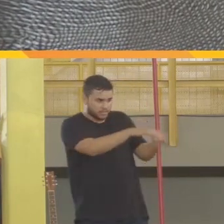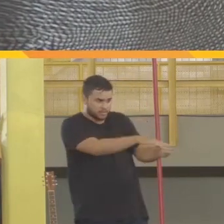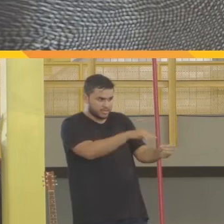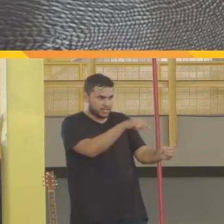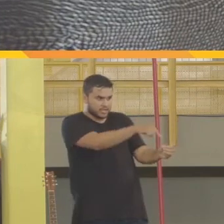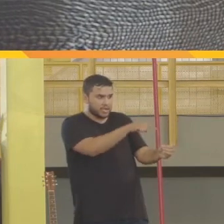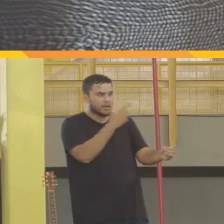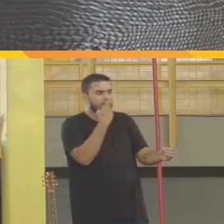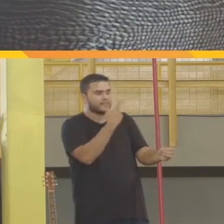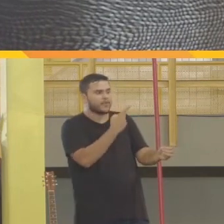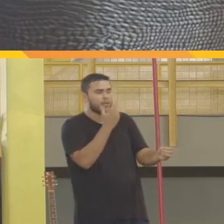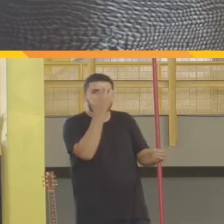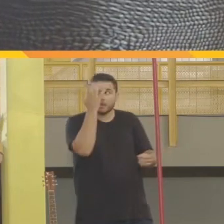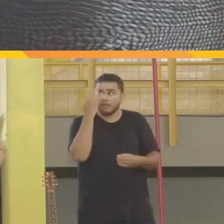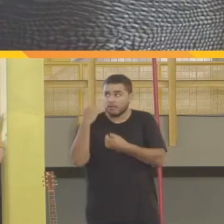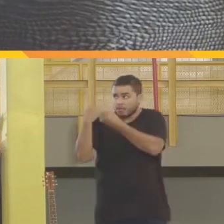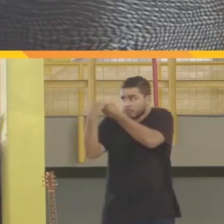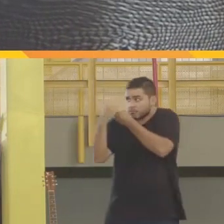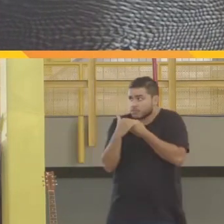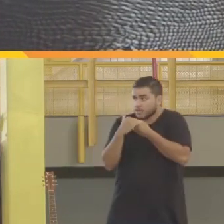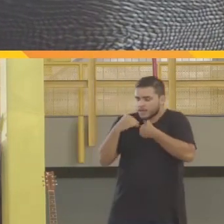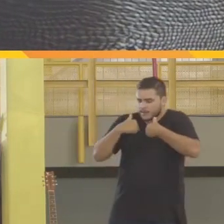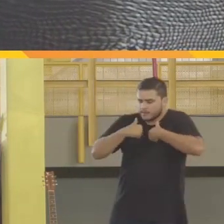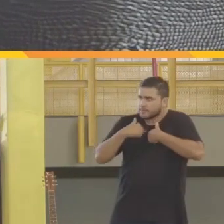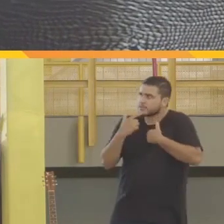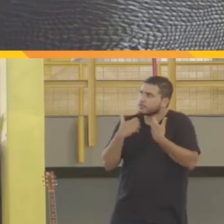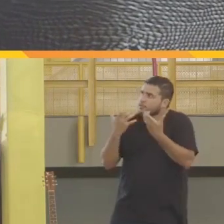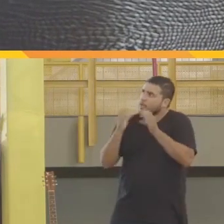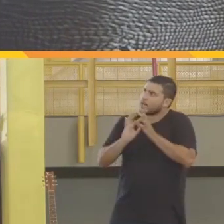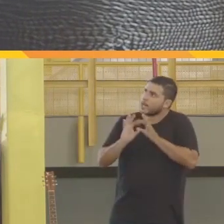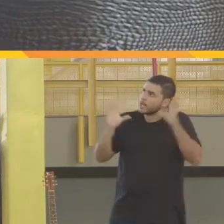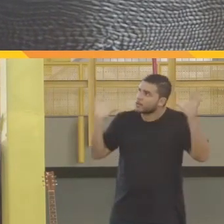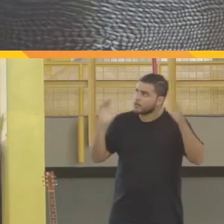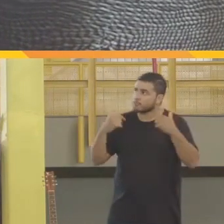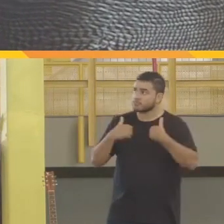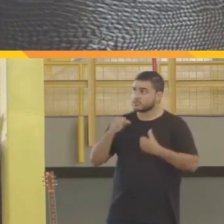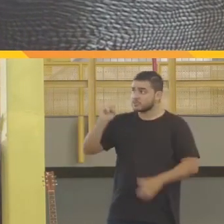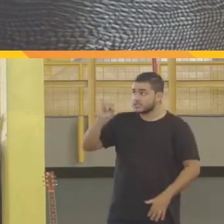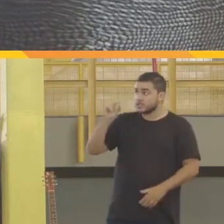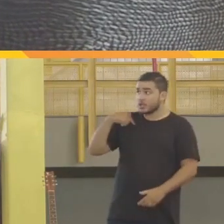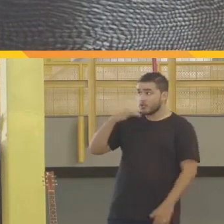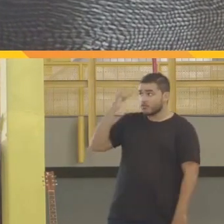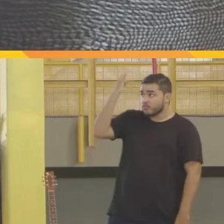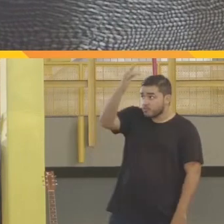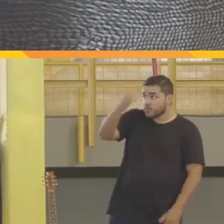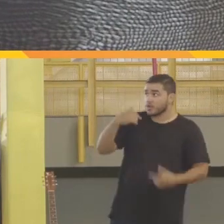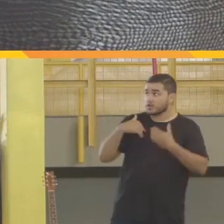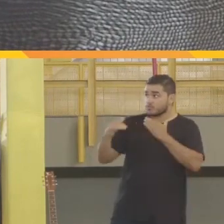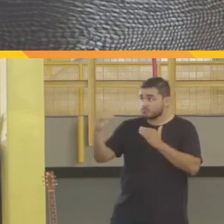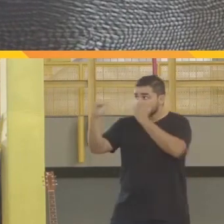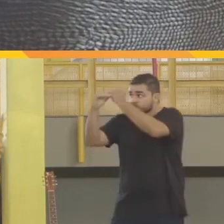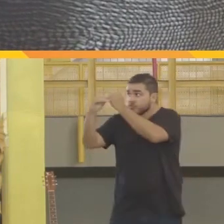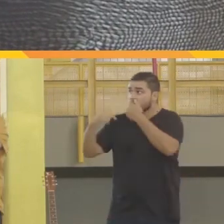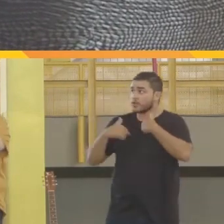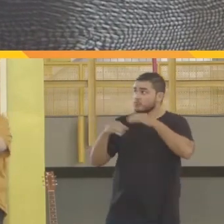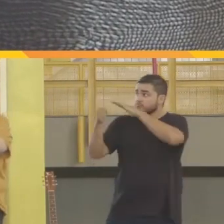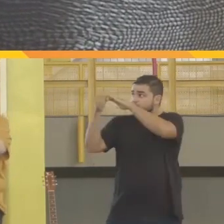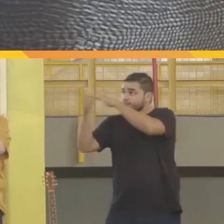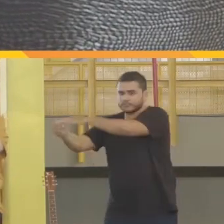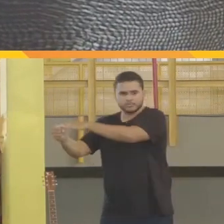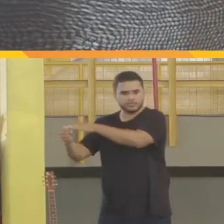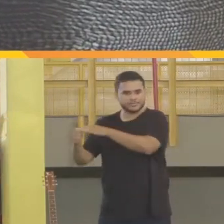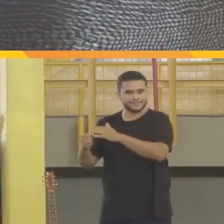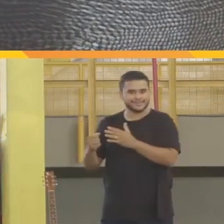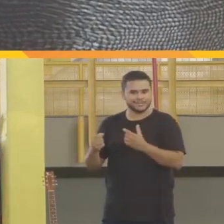O opressor. Opressor. Que frase, que frase, que frase, que frase. Se a educação não for